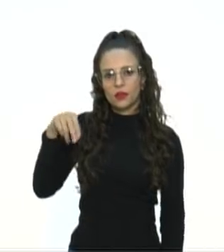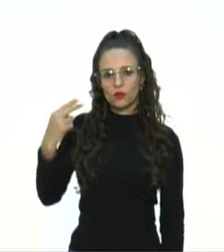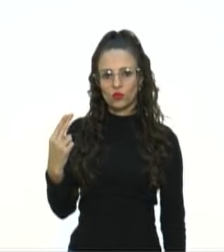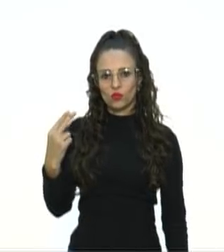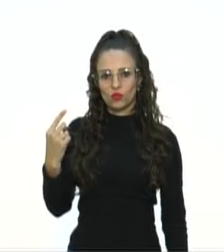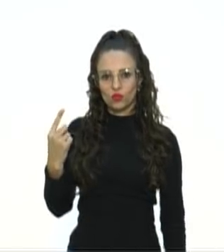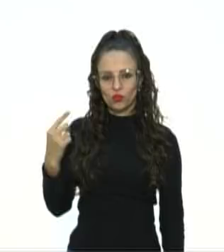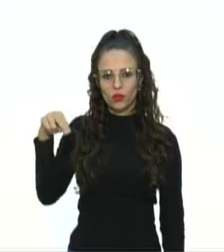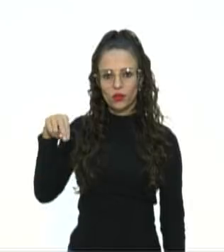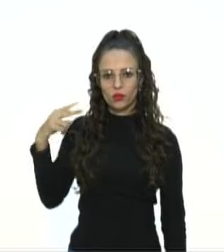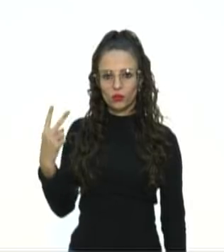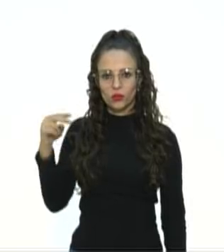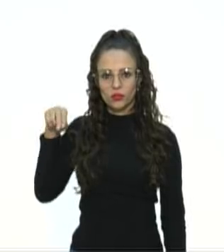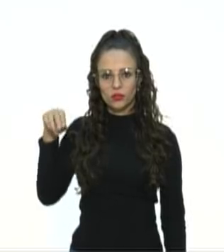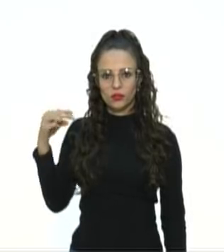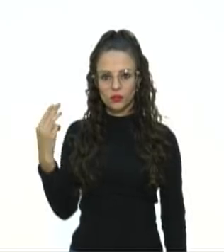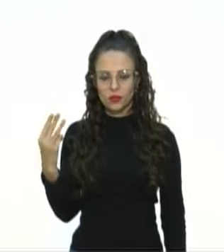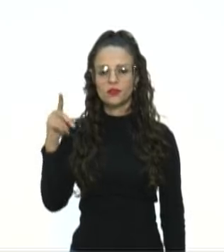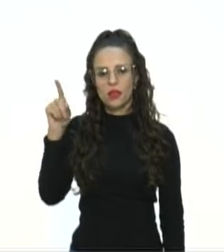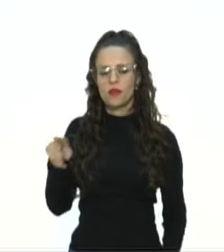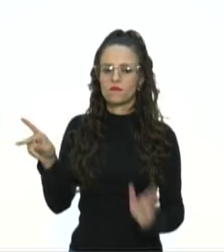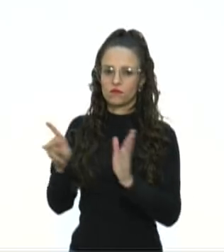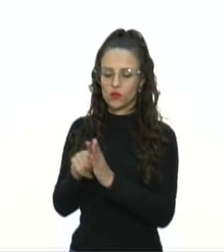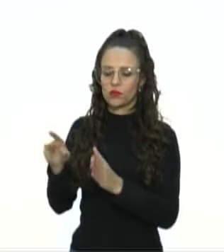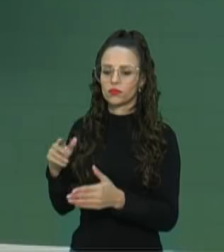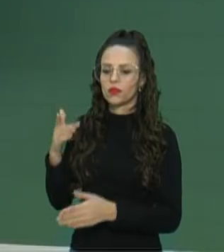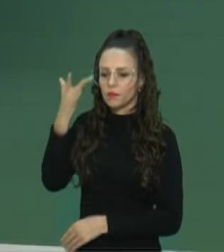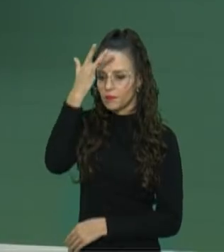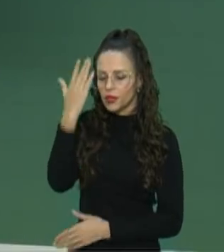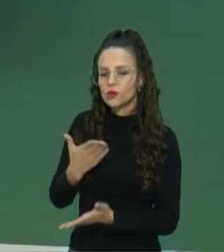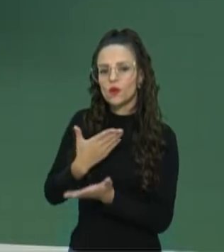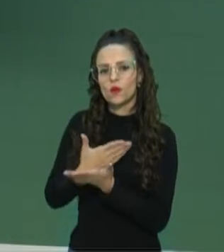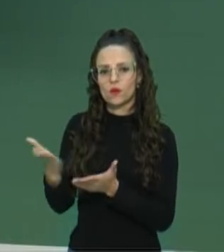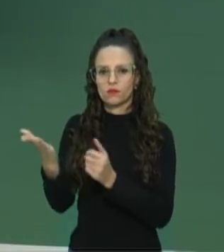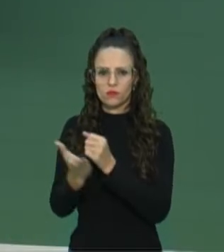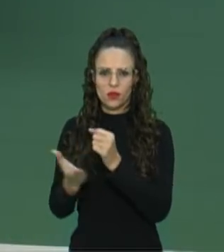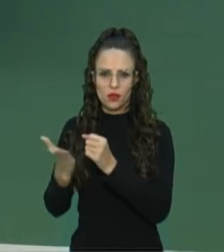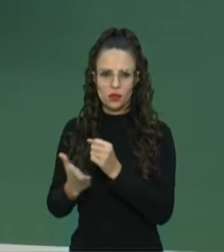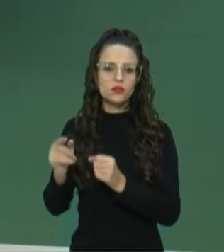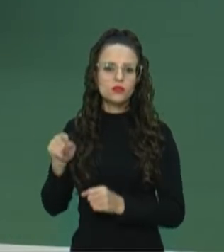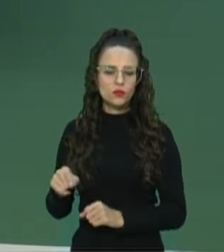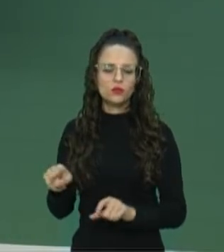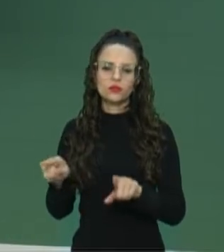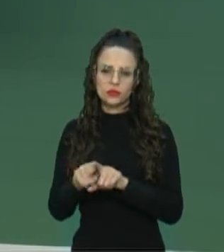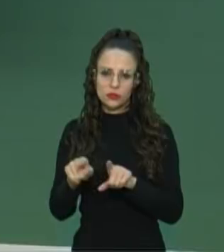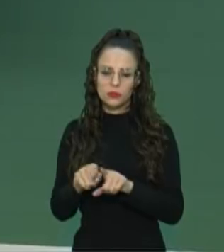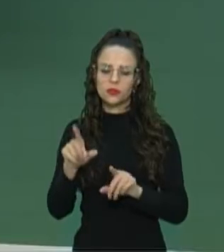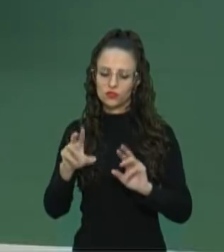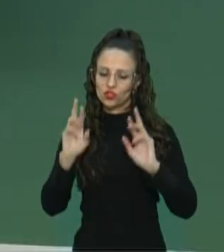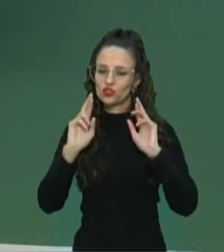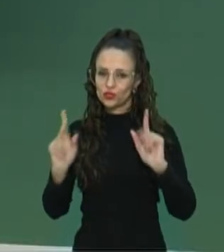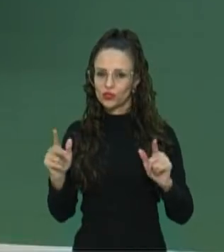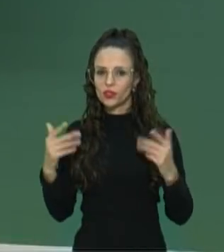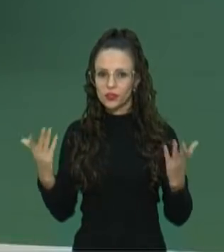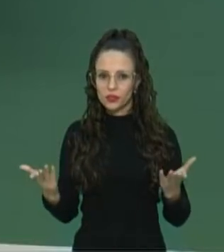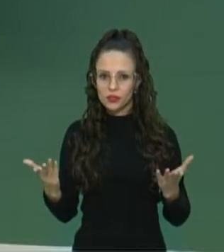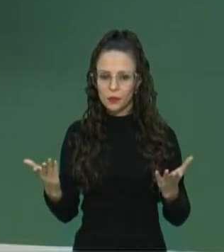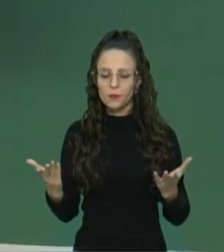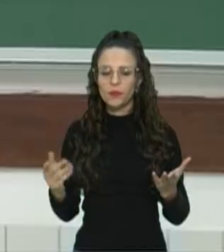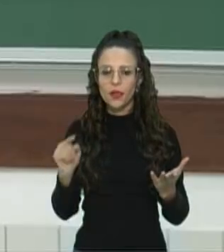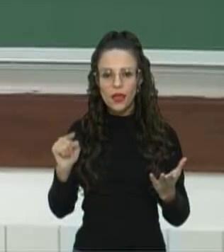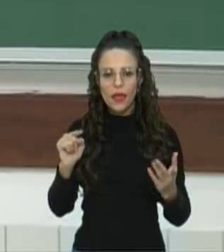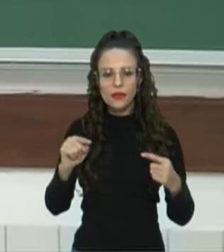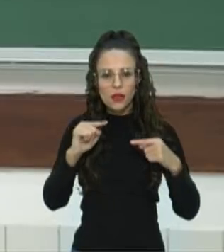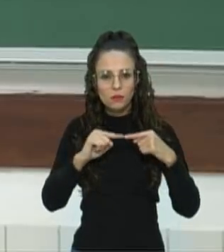aqui, N1, N2 e N3, que são para iniciantes, para pessoas que estão iniciando na prática. Né? Então existe também essa diferenciação. Dentro desses graus